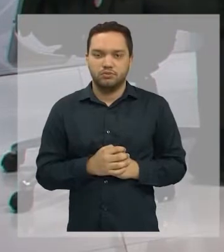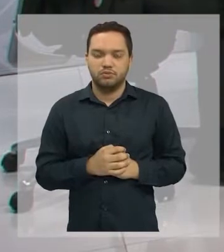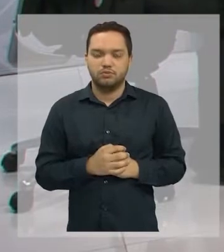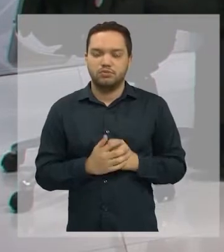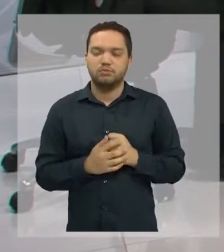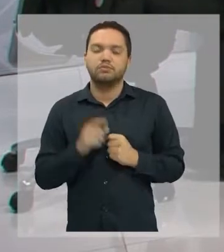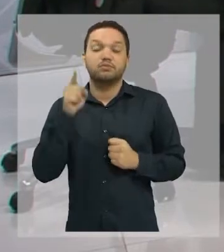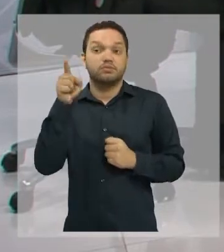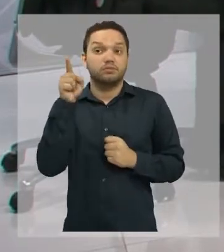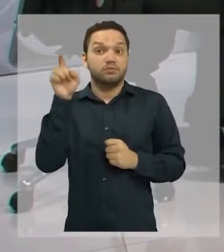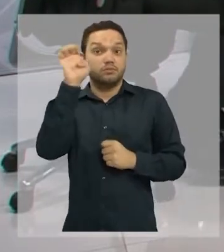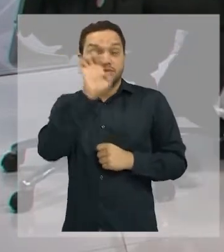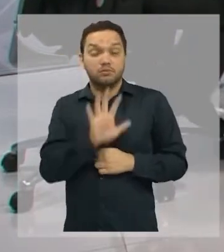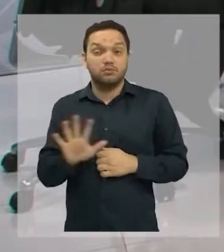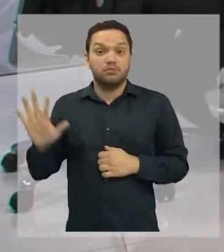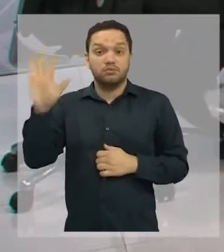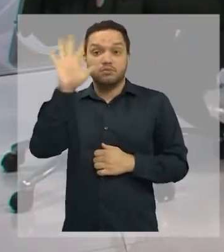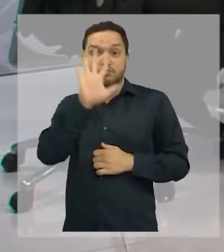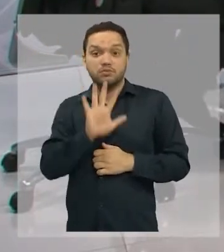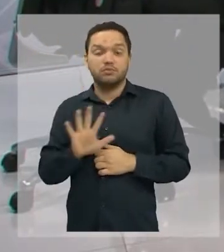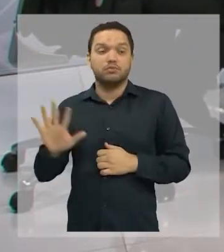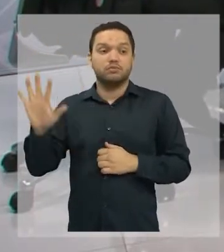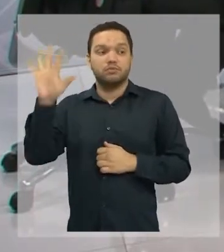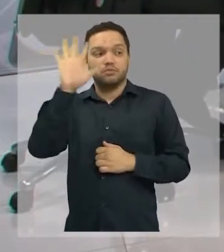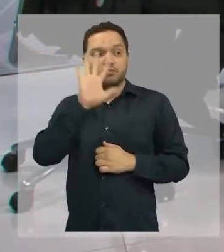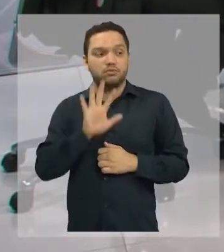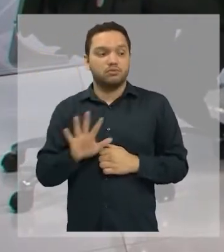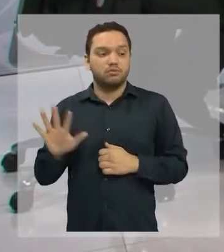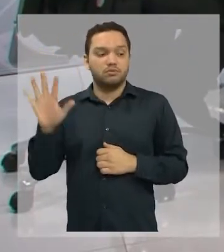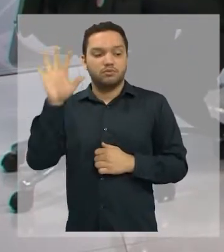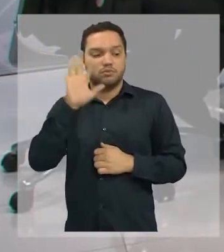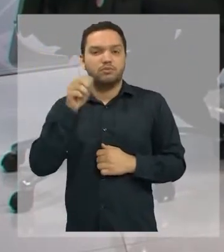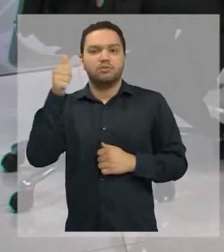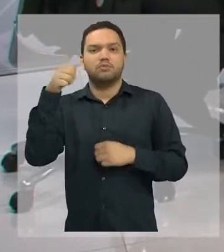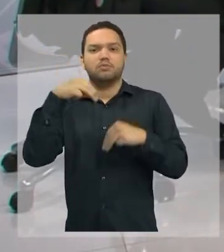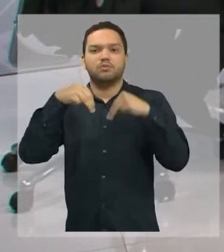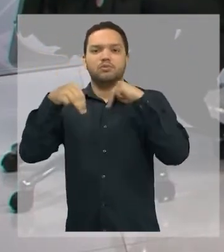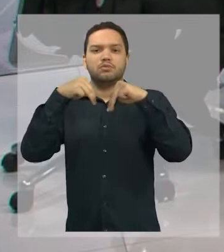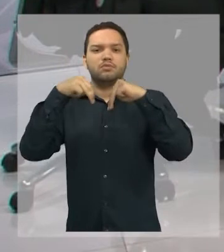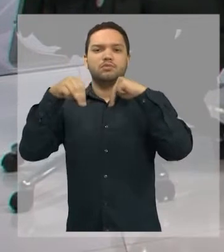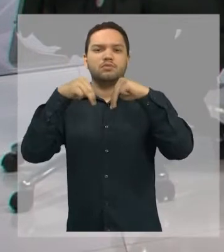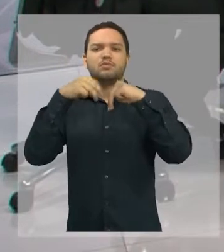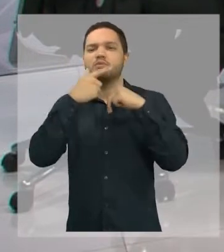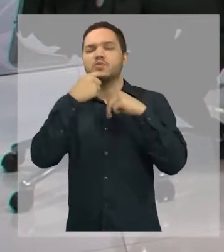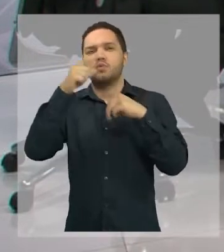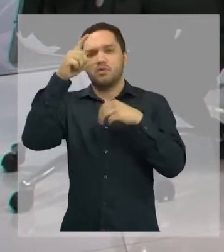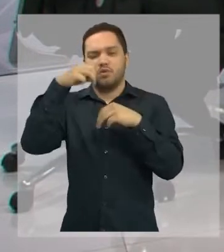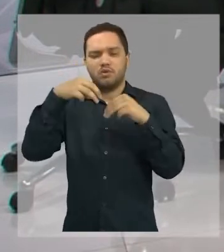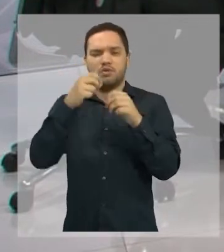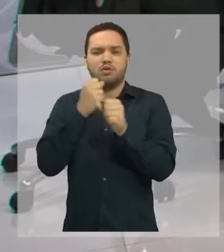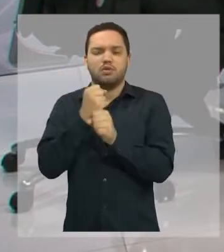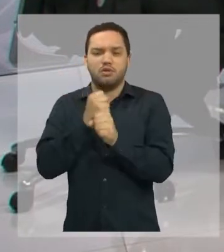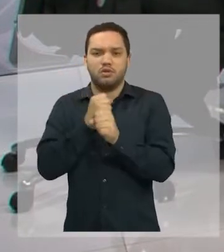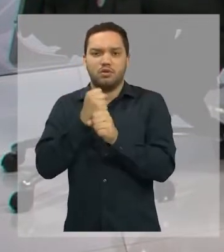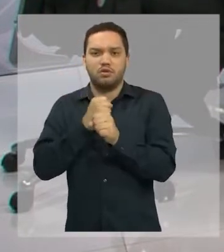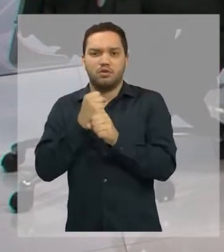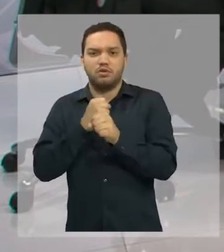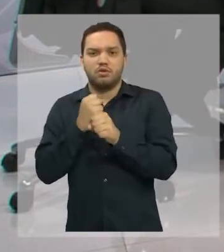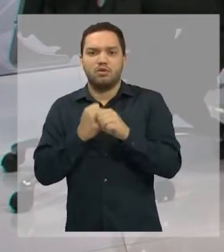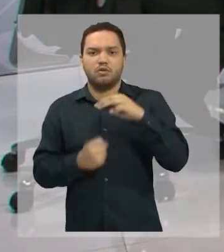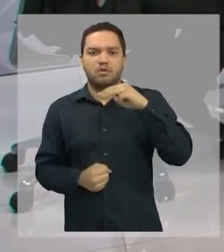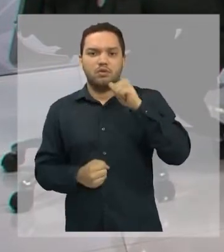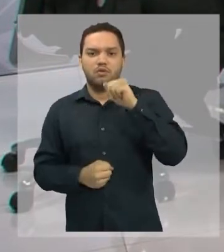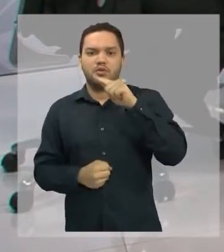para a Europa. Não tem intermediação. Quanto tempo Angela Merkel está como primeiro-ministro na Alemanha? 13 anos. Quanto